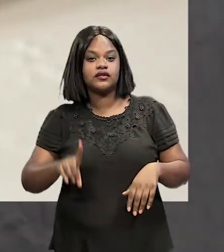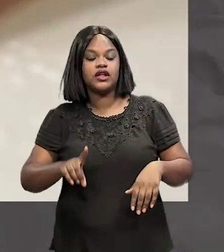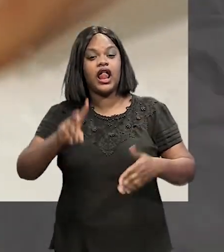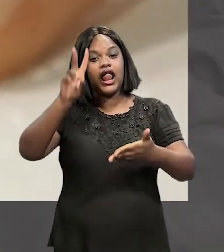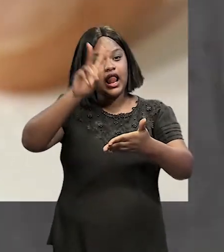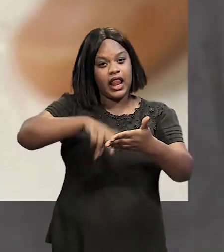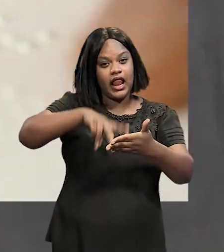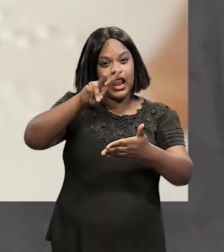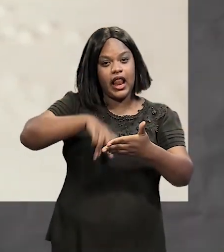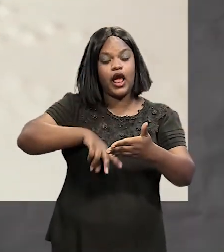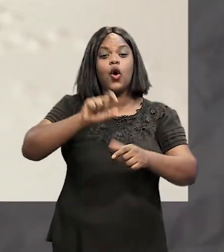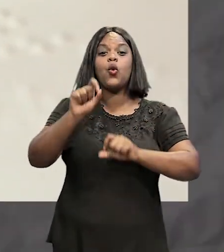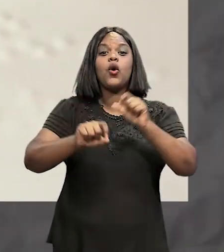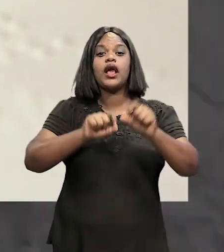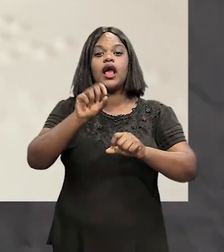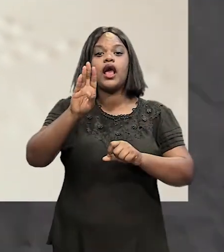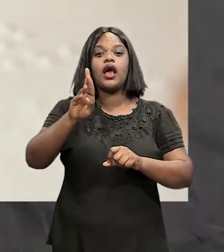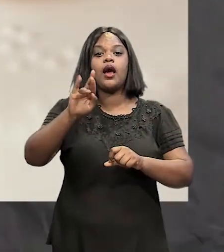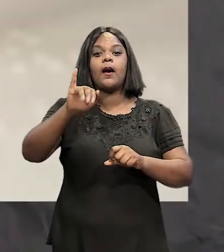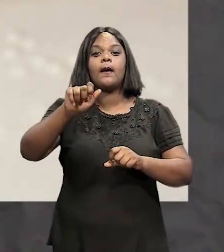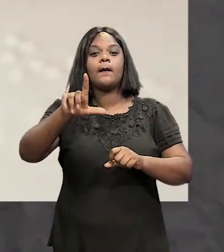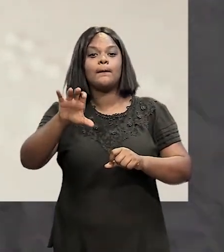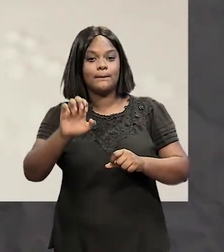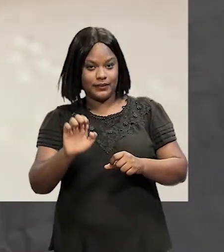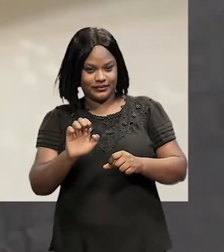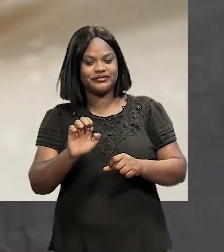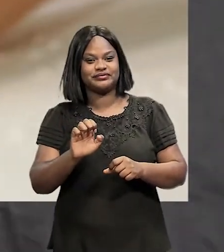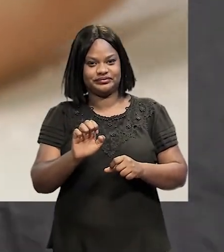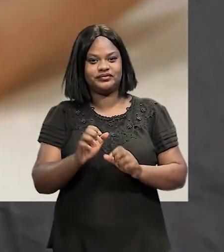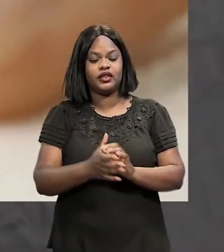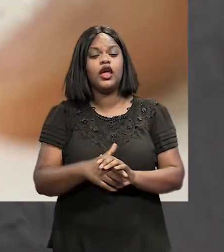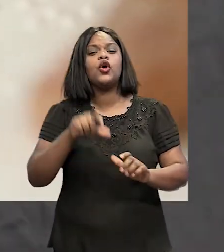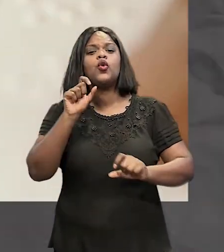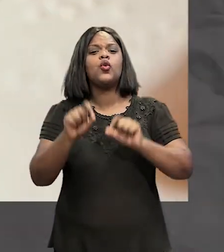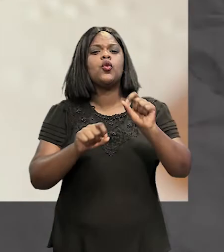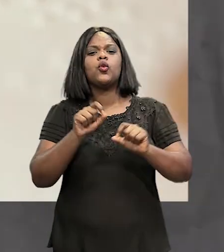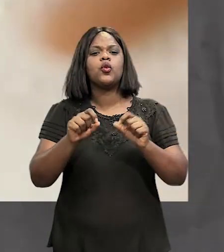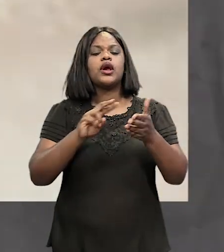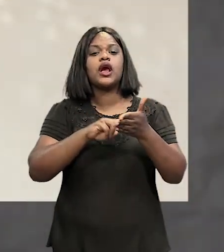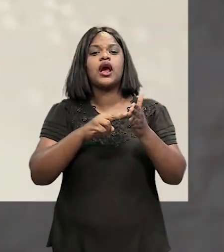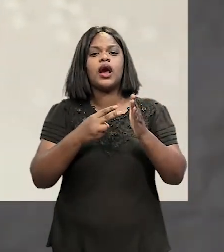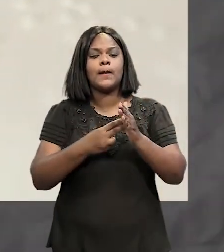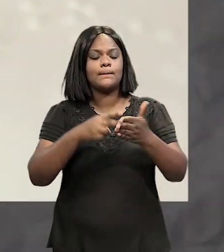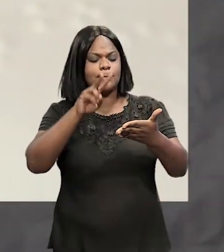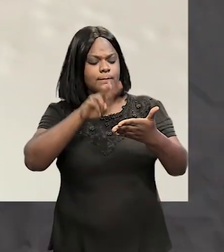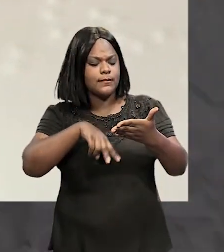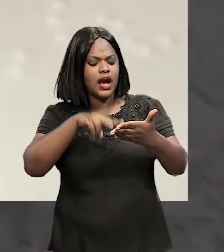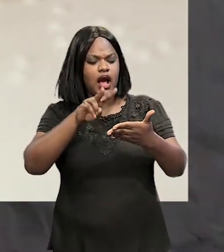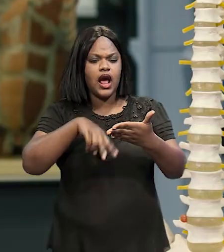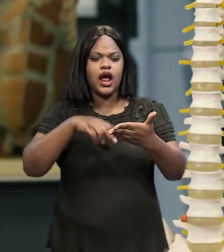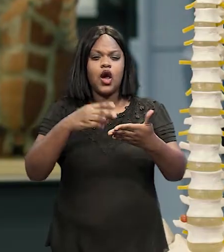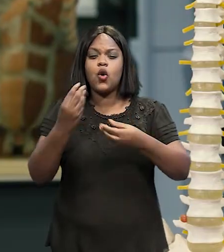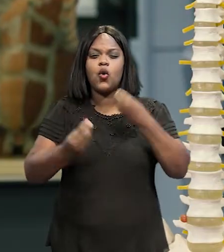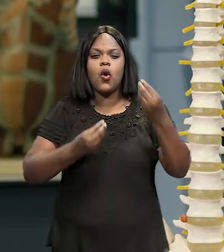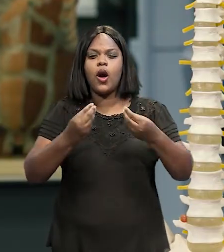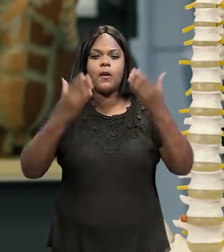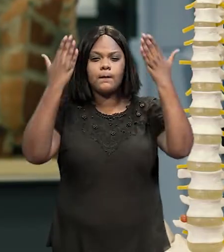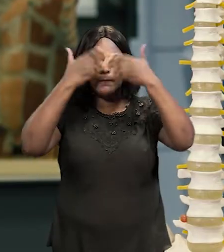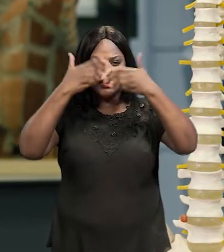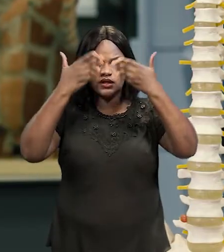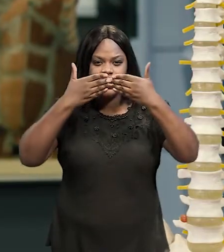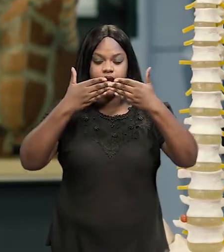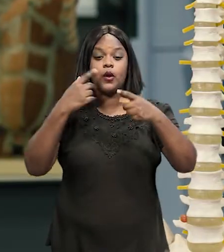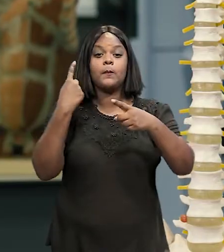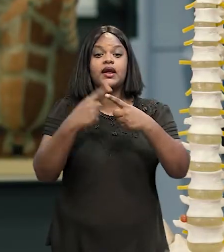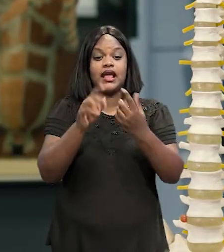uma forma de escrita em relevo. E o que determina essa precisão para a leitura do braille é o fato de que nas mãos